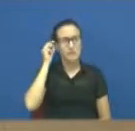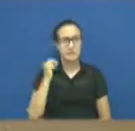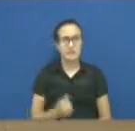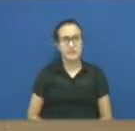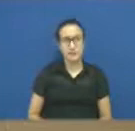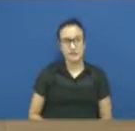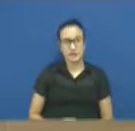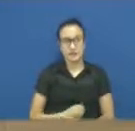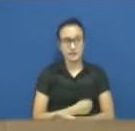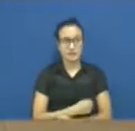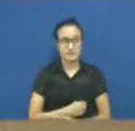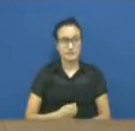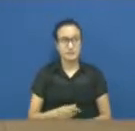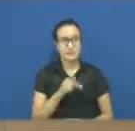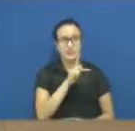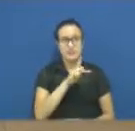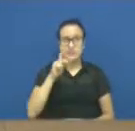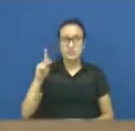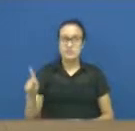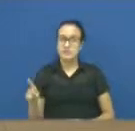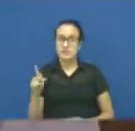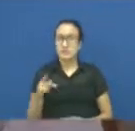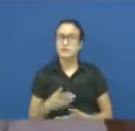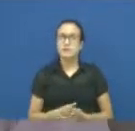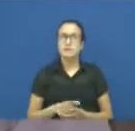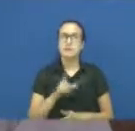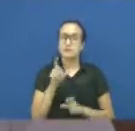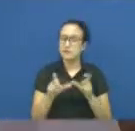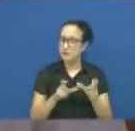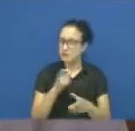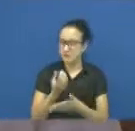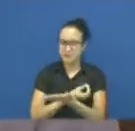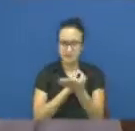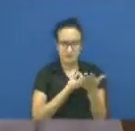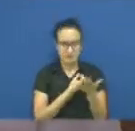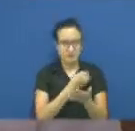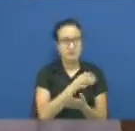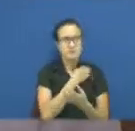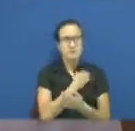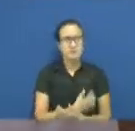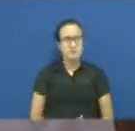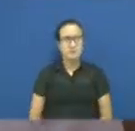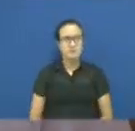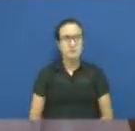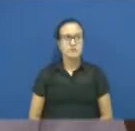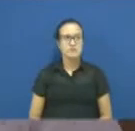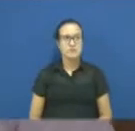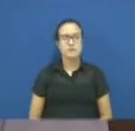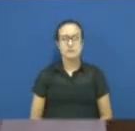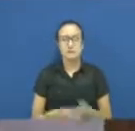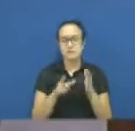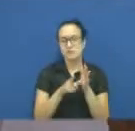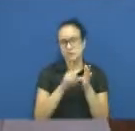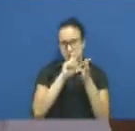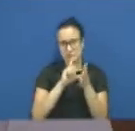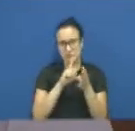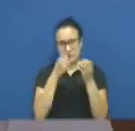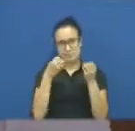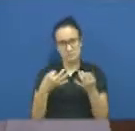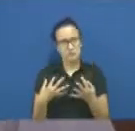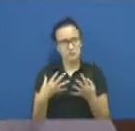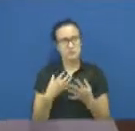Senhor presidente, nobres pares, público aqui presente, eu queria, antes de começar minha fala, senhor presidente, registrar